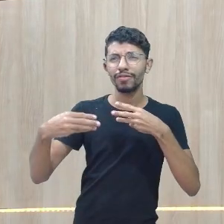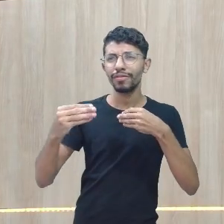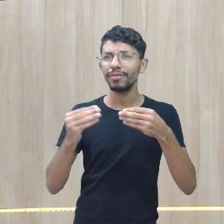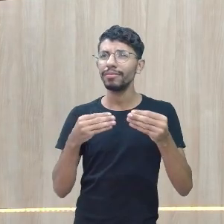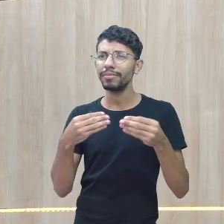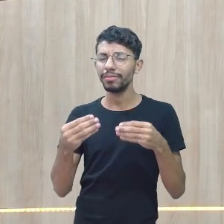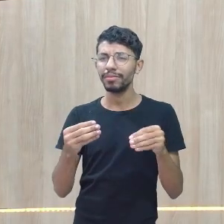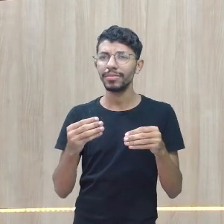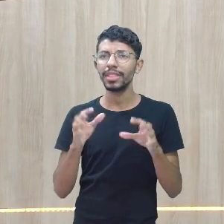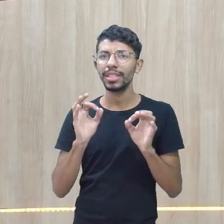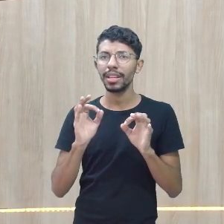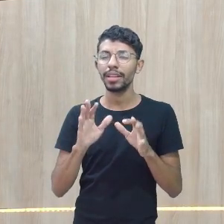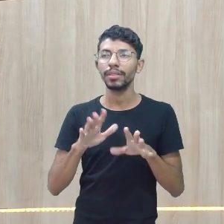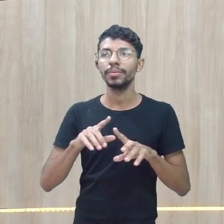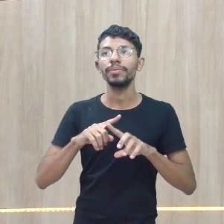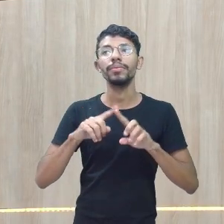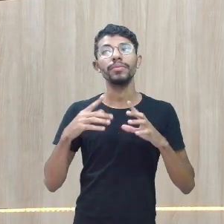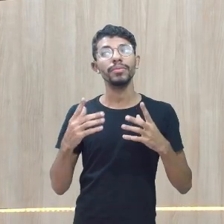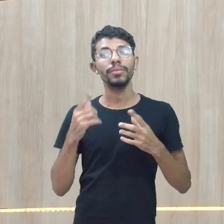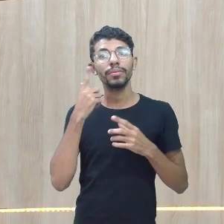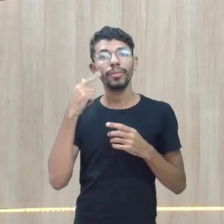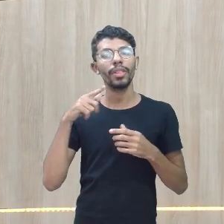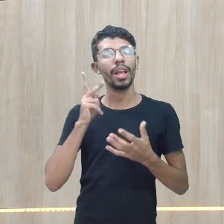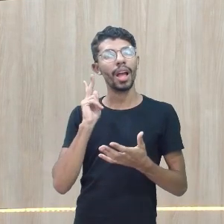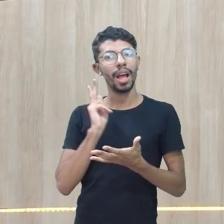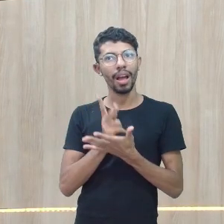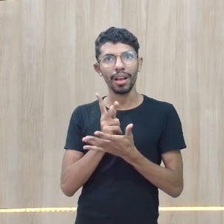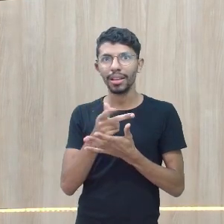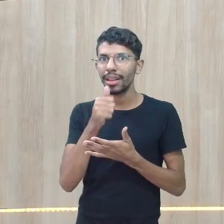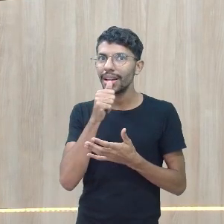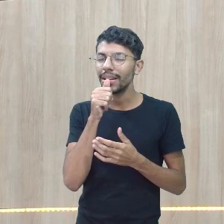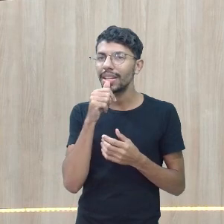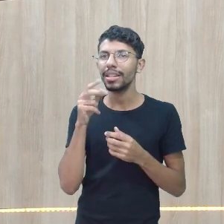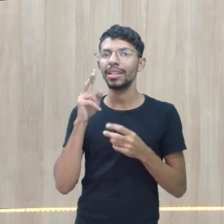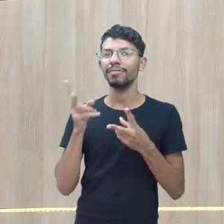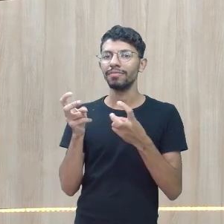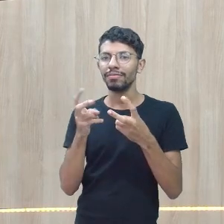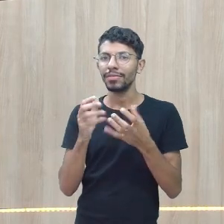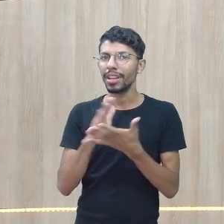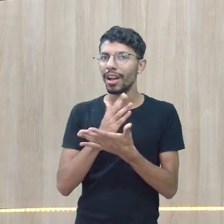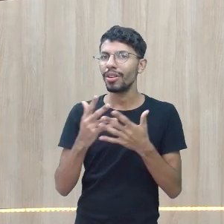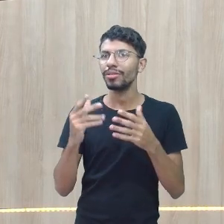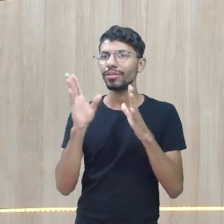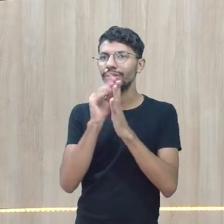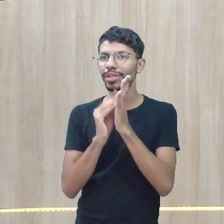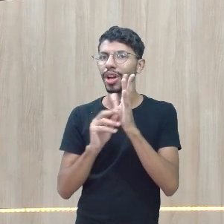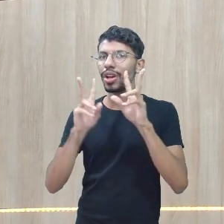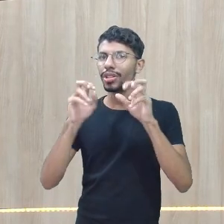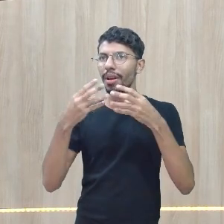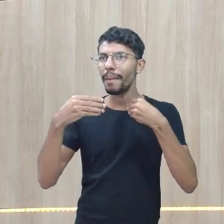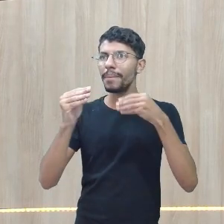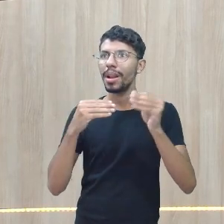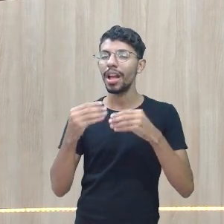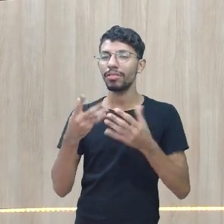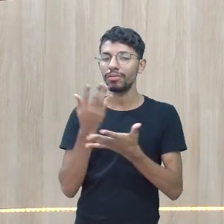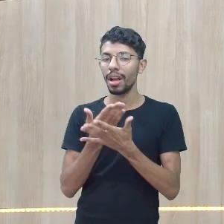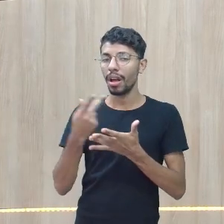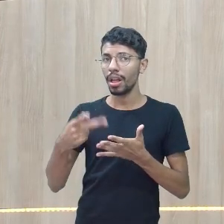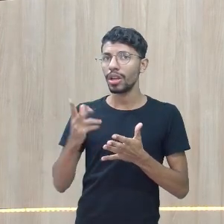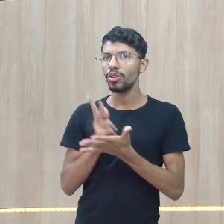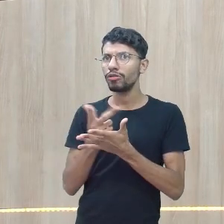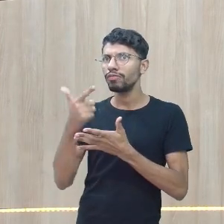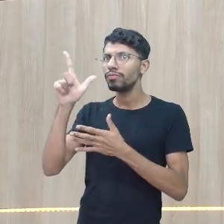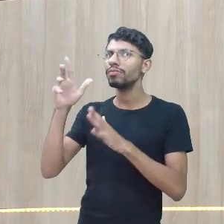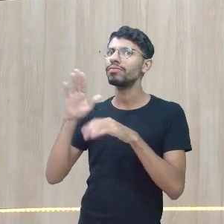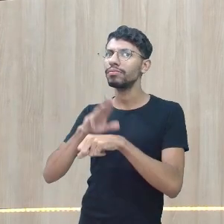ainda, né, muita coisa a respeito do plástico. Essa aula ainda vai continuar em um outro momento e eu vou trazer mais informações sobre o